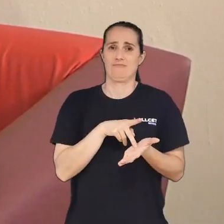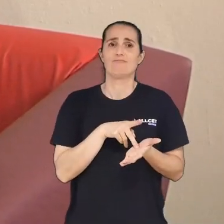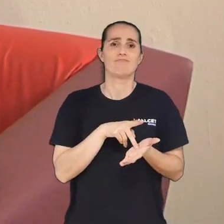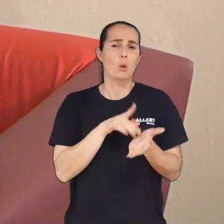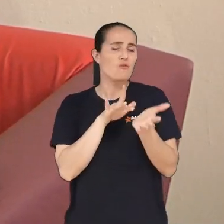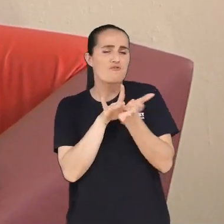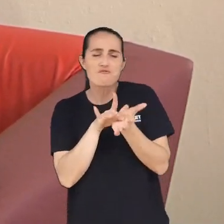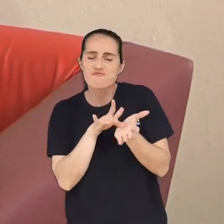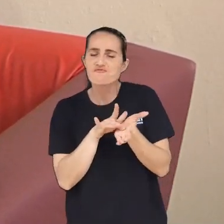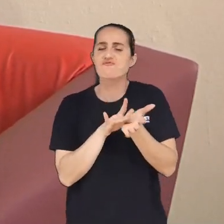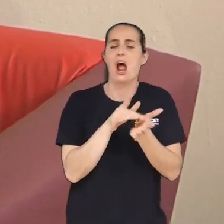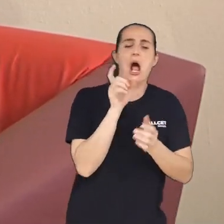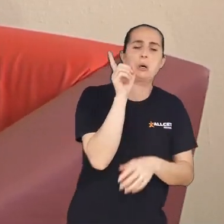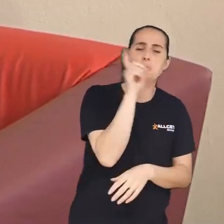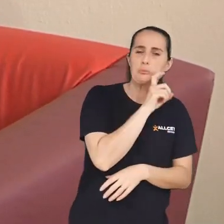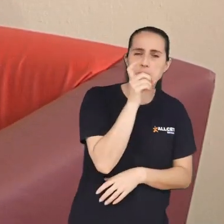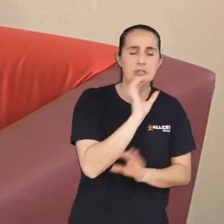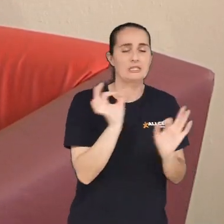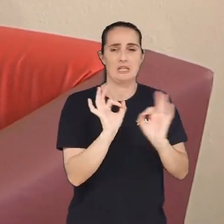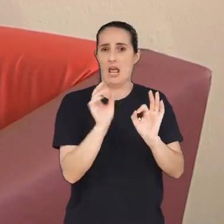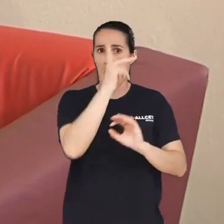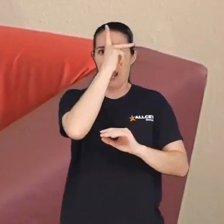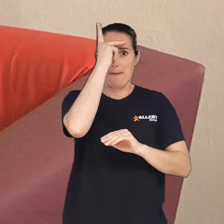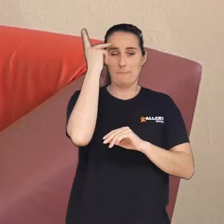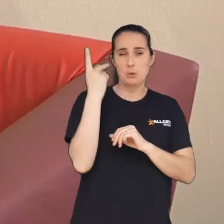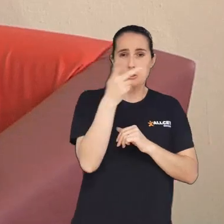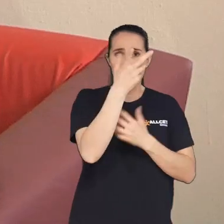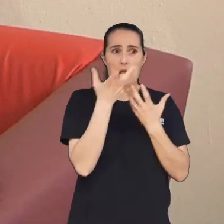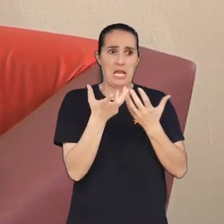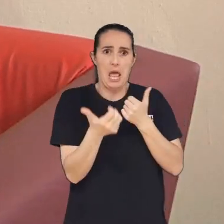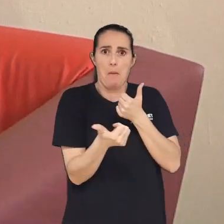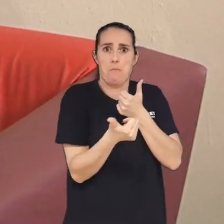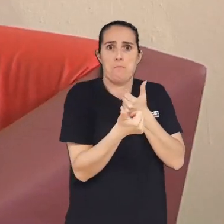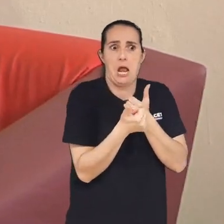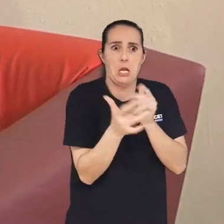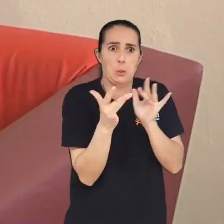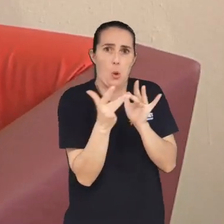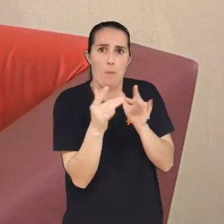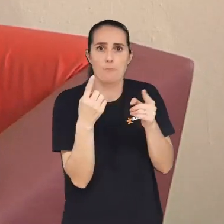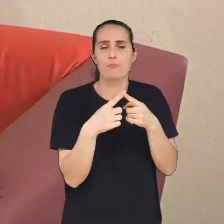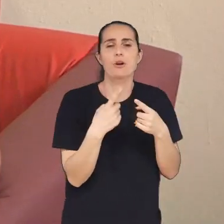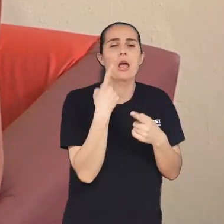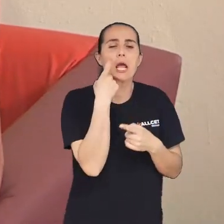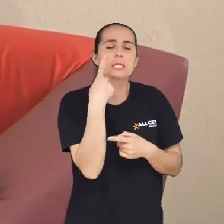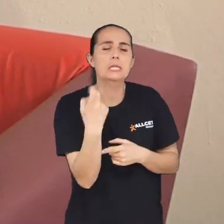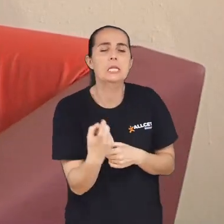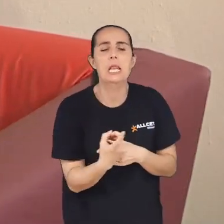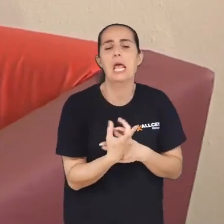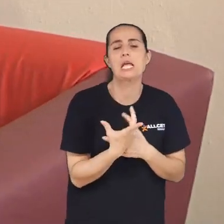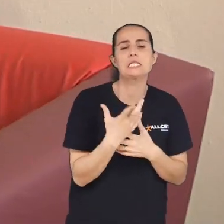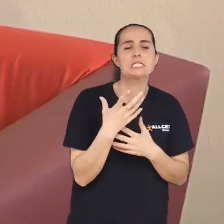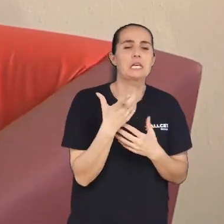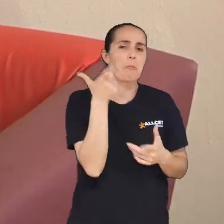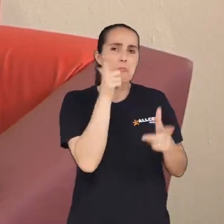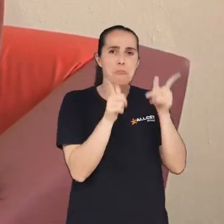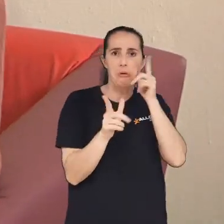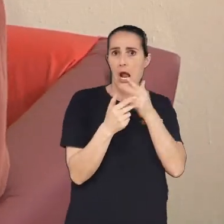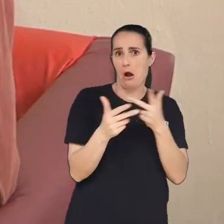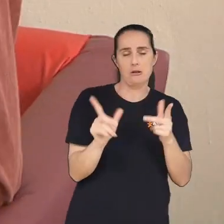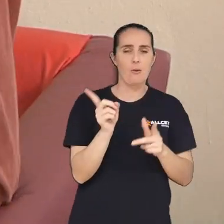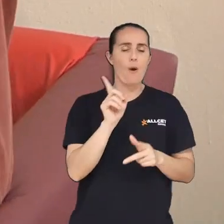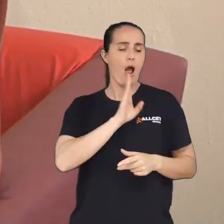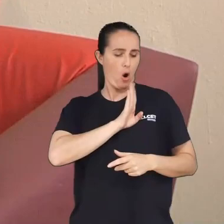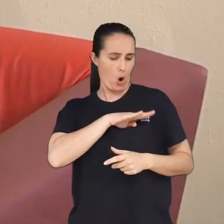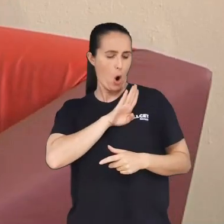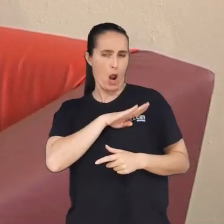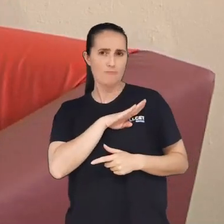busca interesse, não tem nada que alguém se aproxima de vocês porque quer alguma coisa. É uma amizade realmente de coração e é para ser